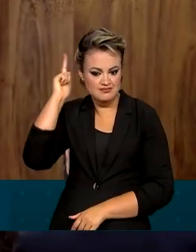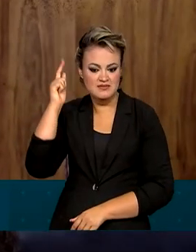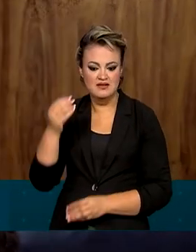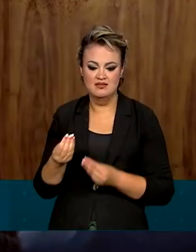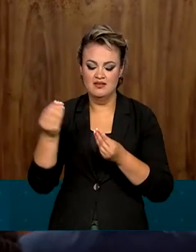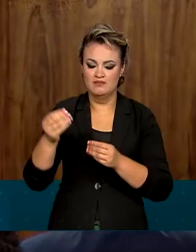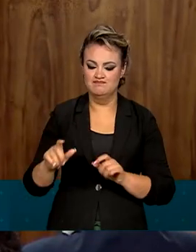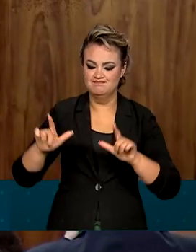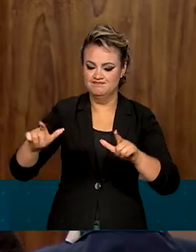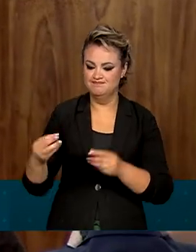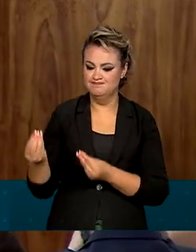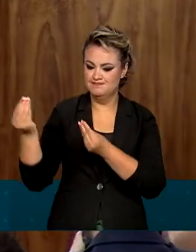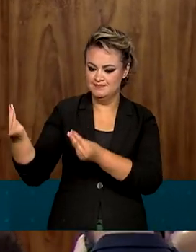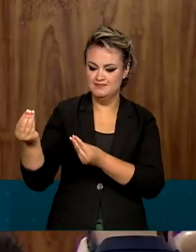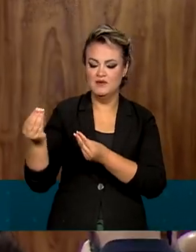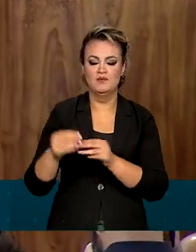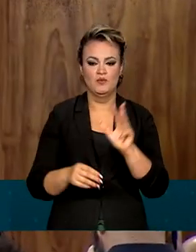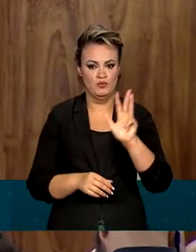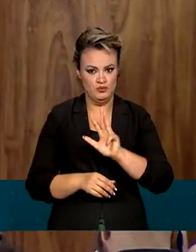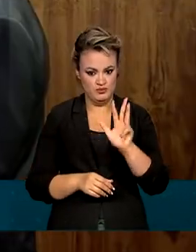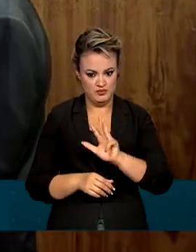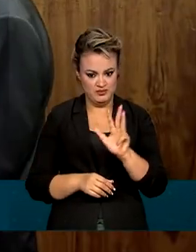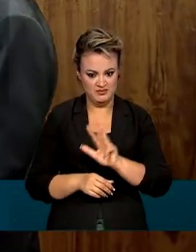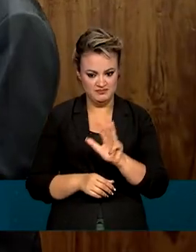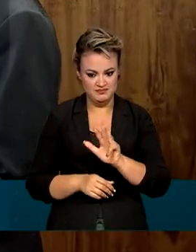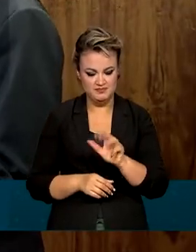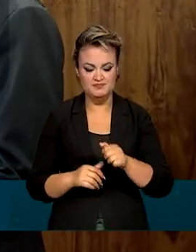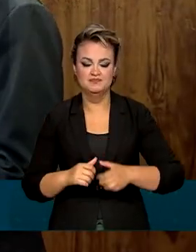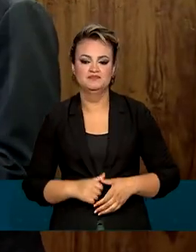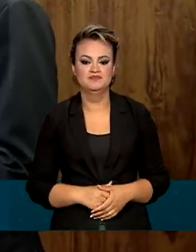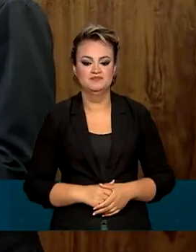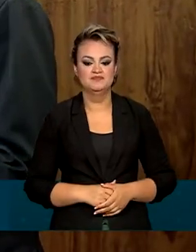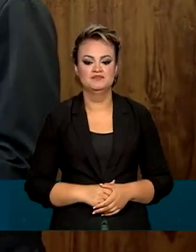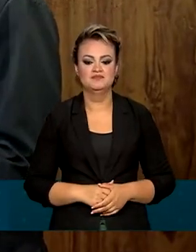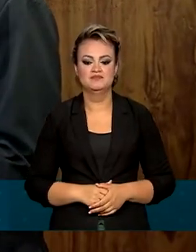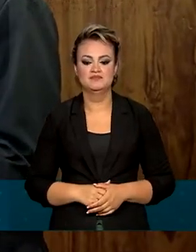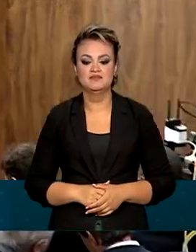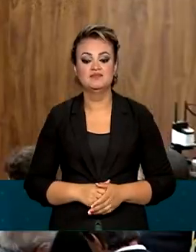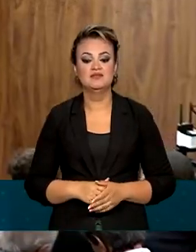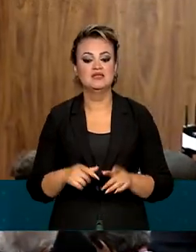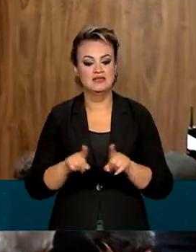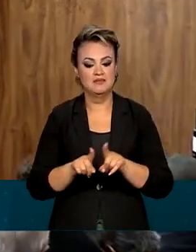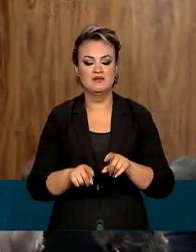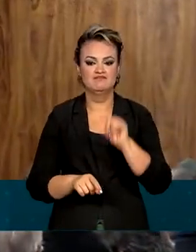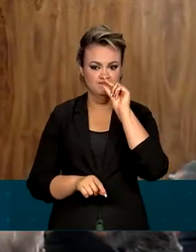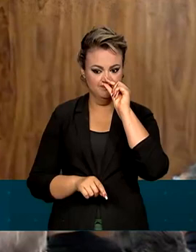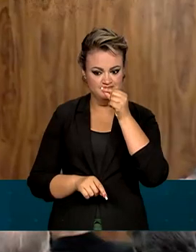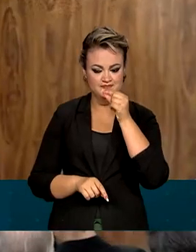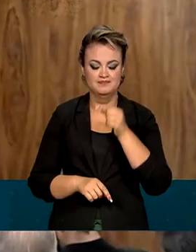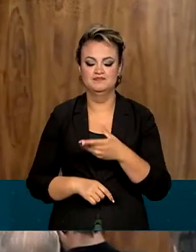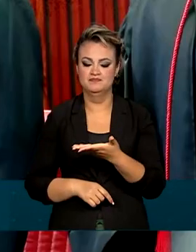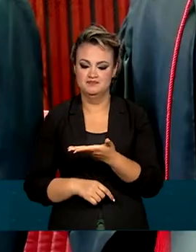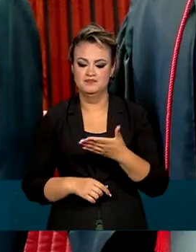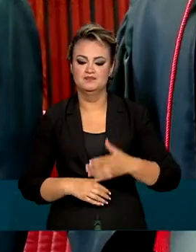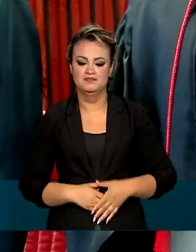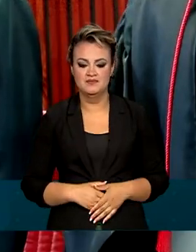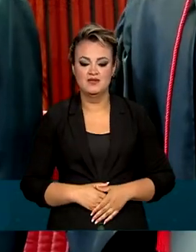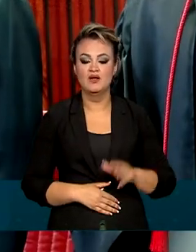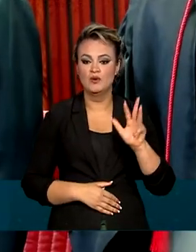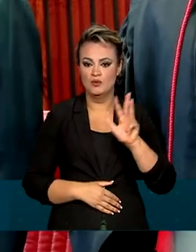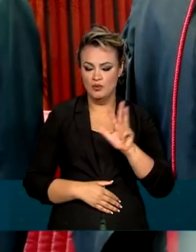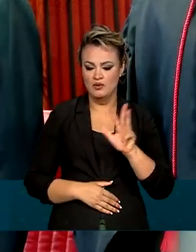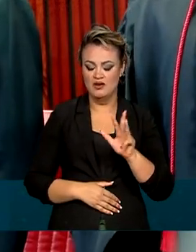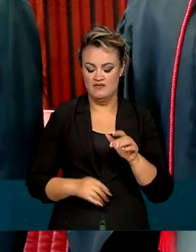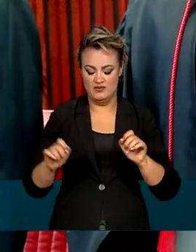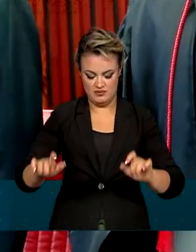entregou certificados ao presidente da República eleito, Luiz Inácio Lula da Silva, e ao vice-geraldo Alckmin. Lula